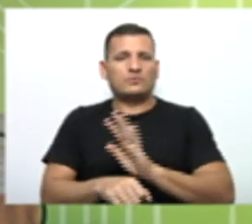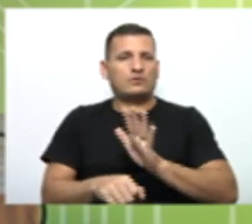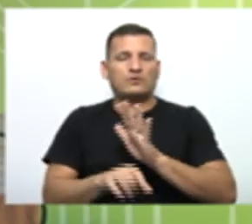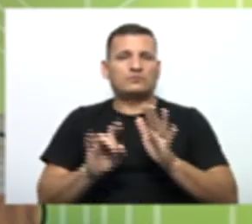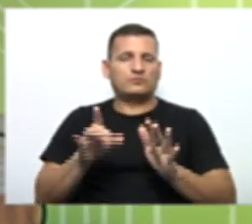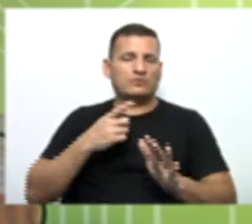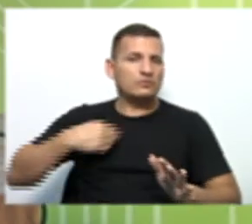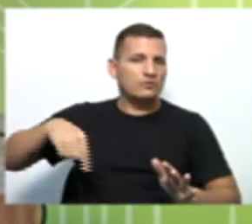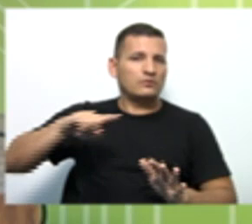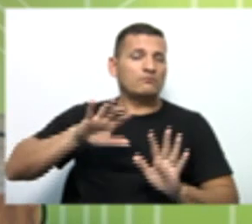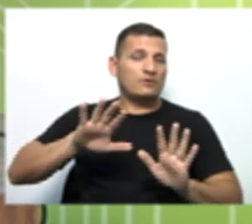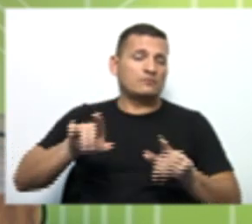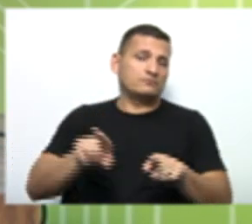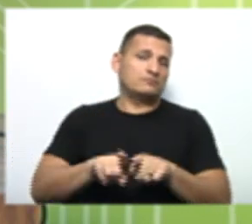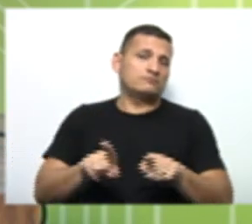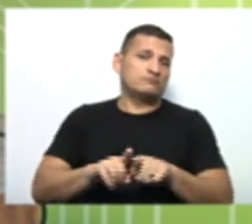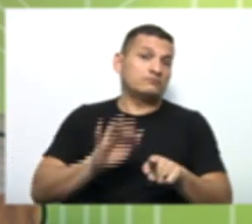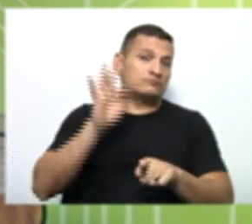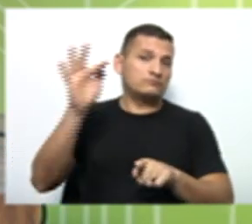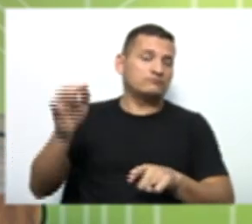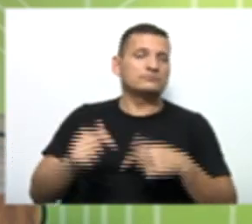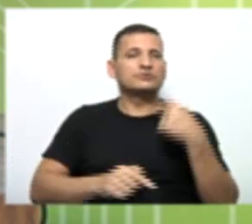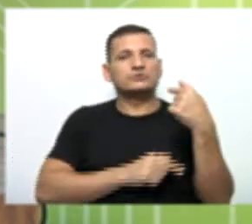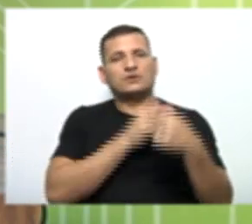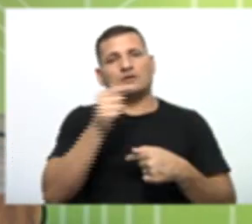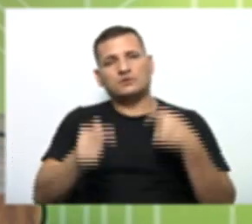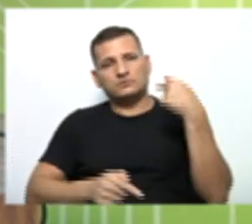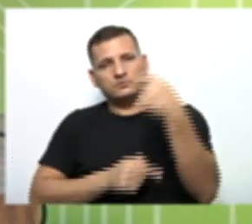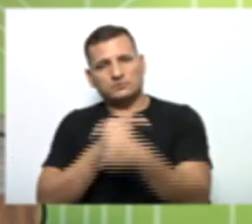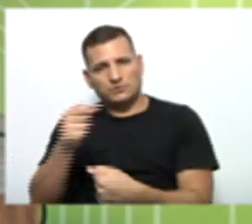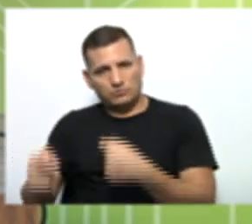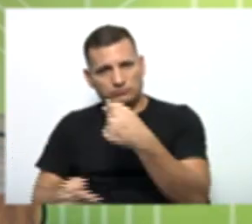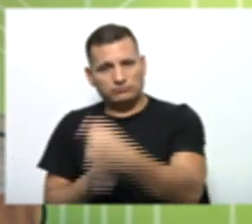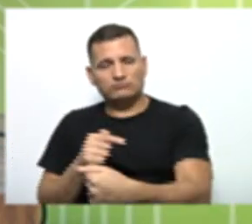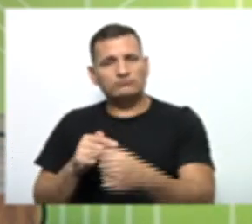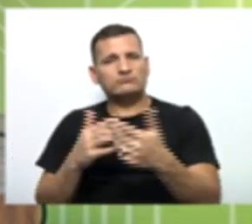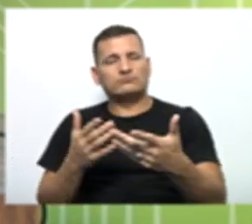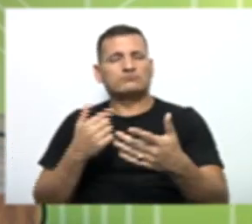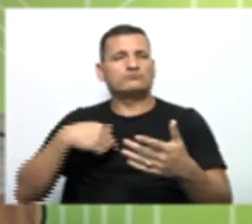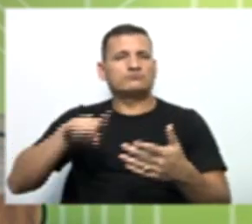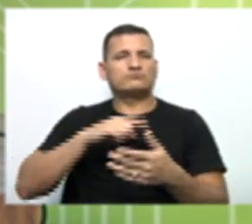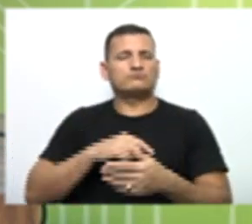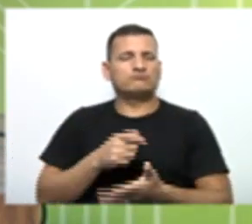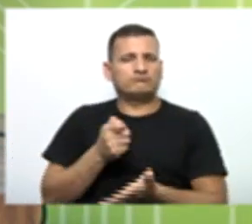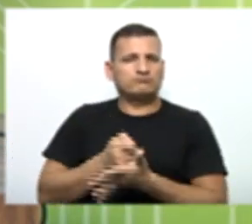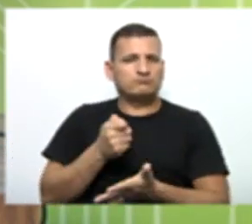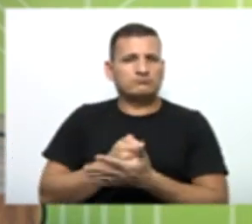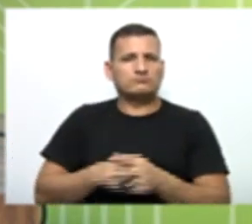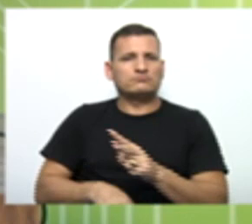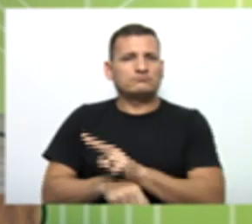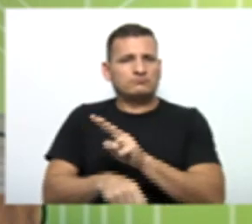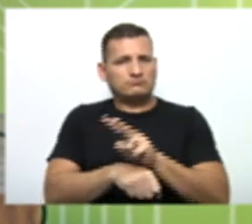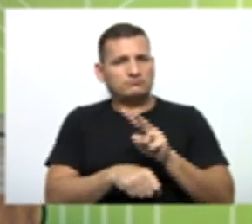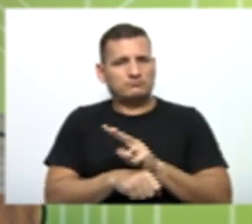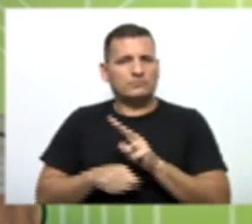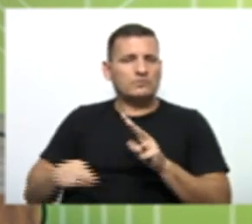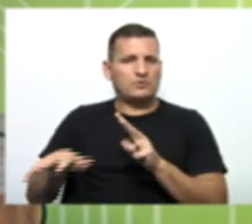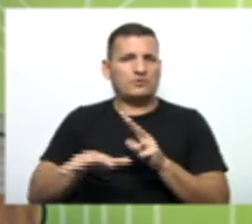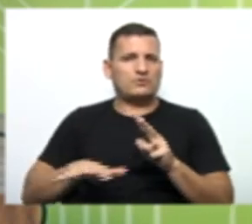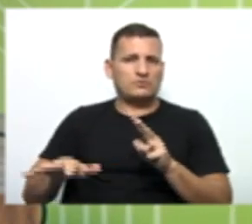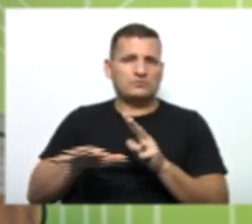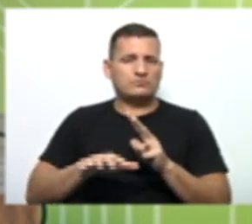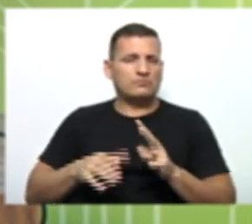mas também para as futuras gerações. Então nós temos o dever de proteger o ambiente para nós e para os